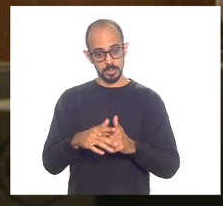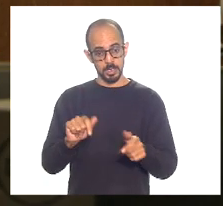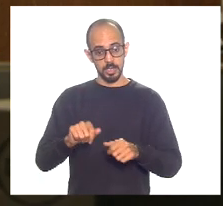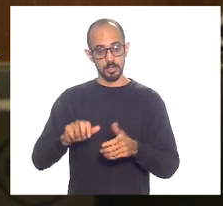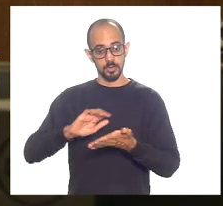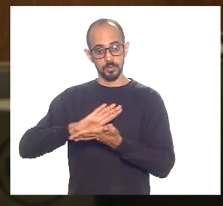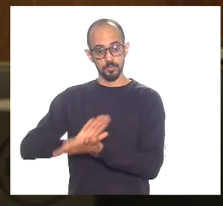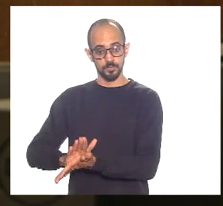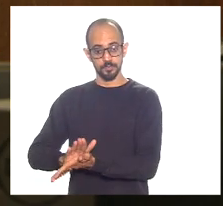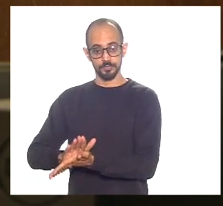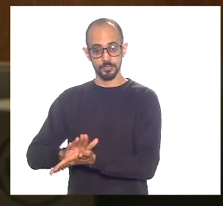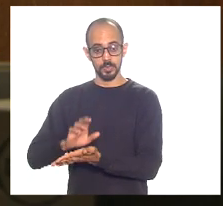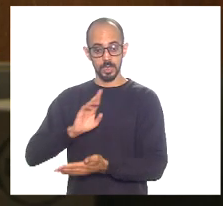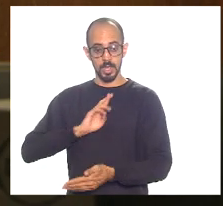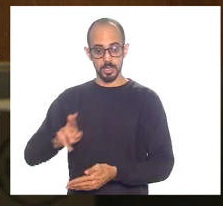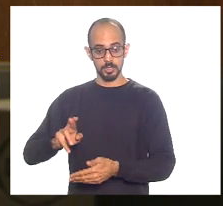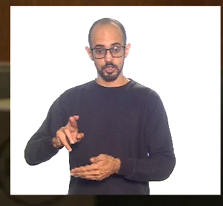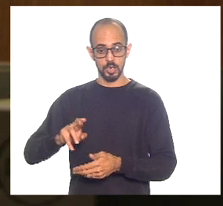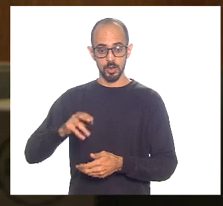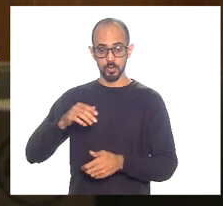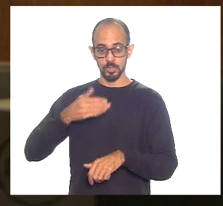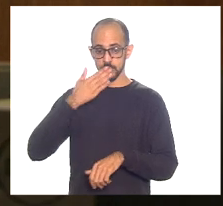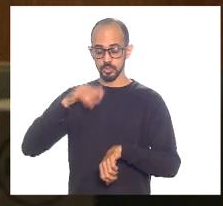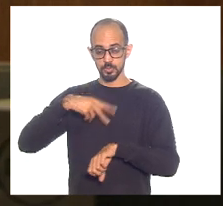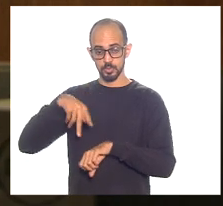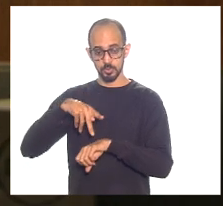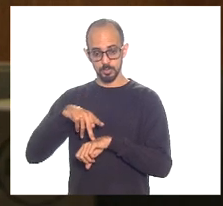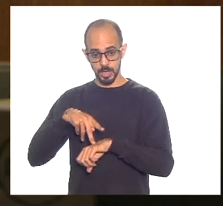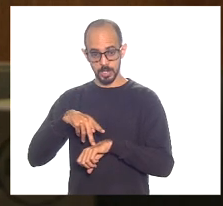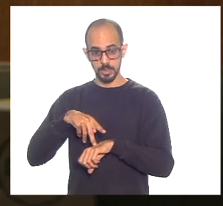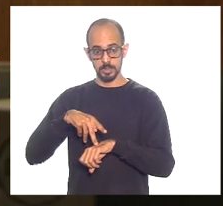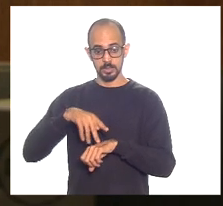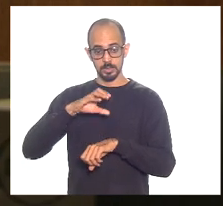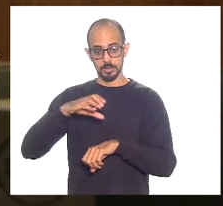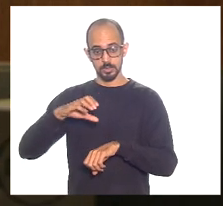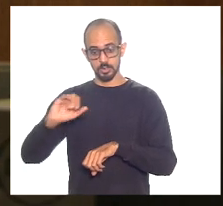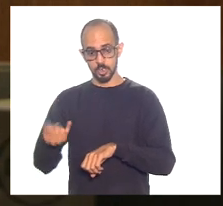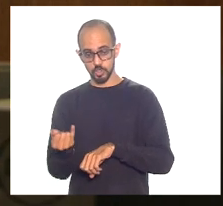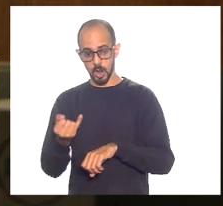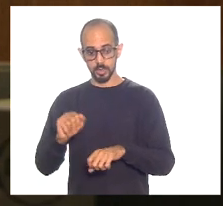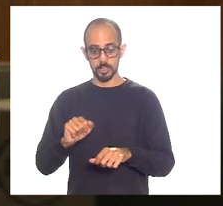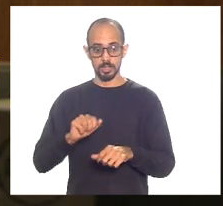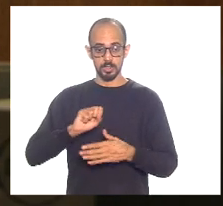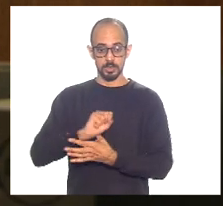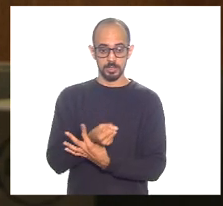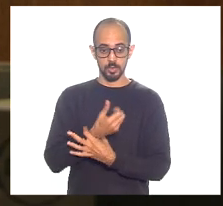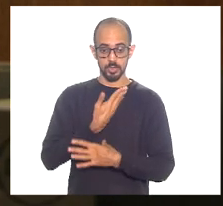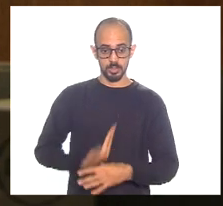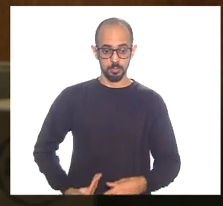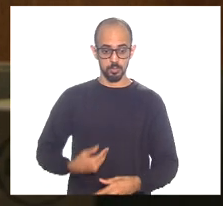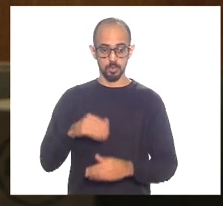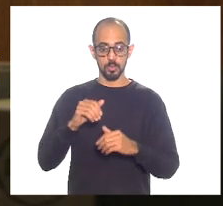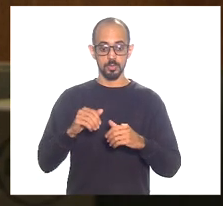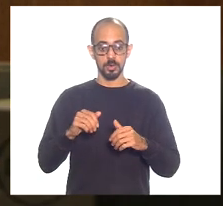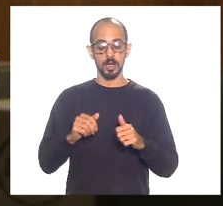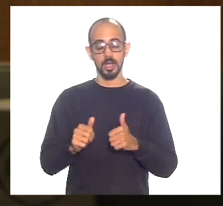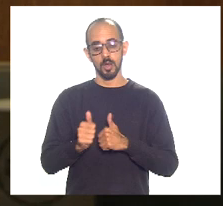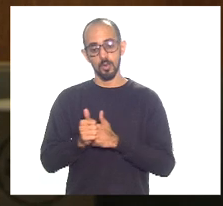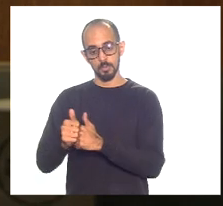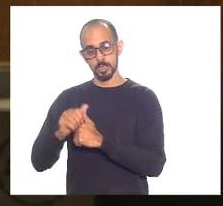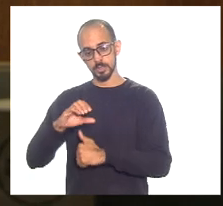cor, etnia, religião e procedência nacional, favorável com as emendas da CCJ. De segurança pública e assunto de polícia, favorável com as emendas da